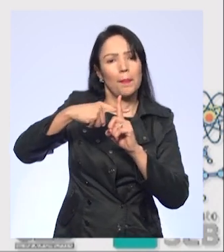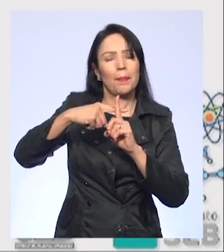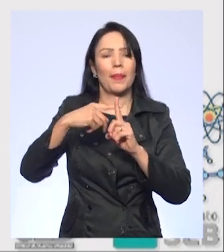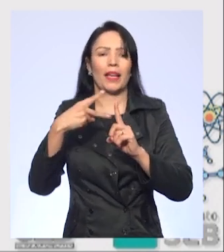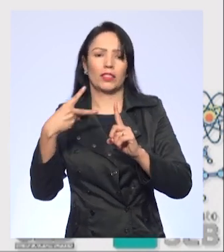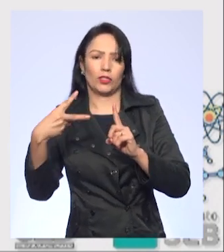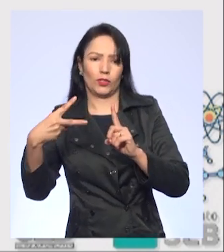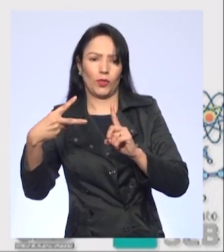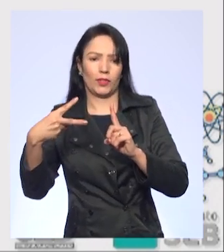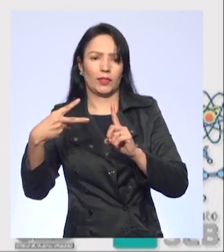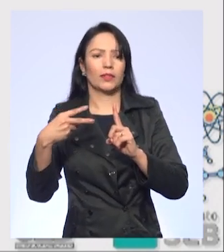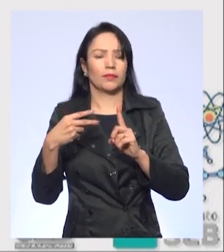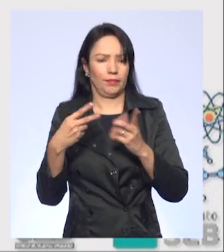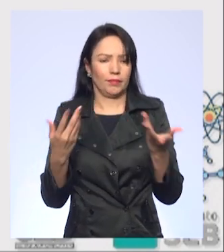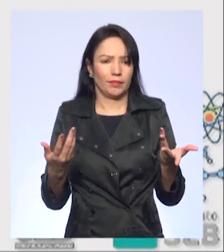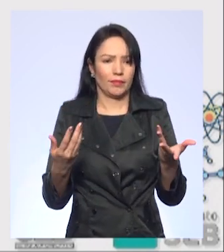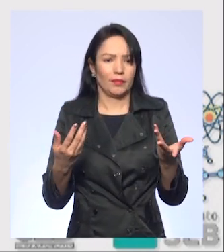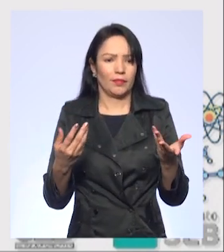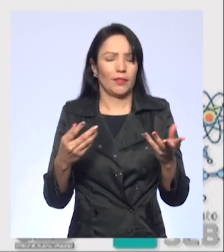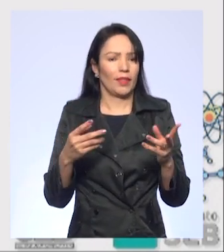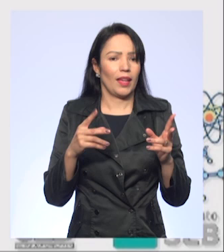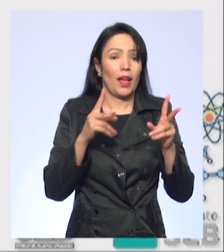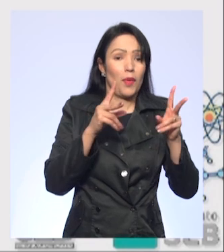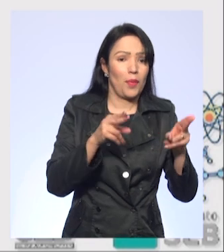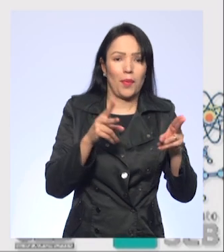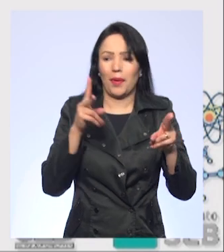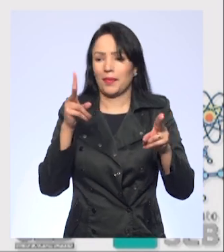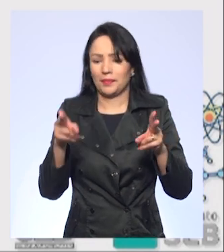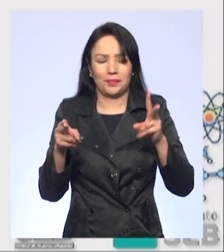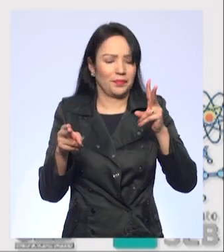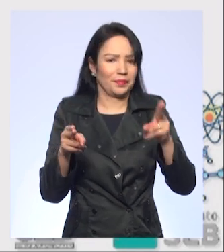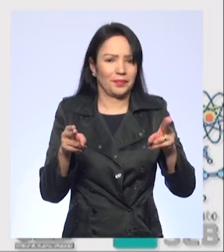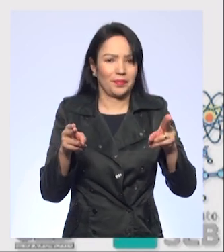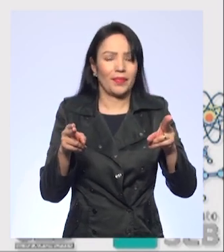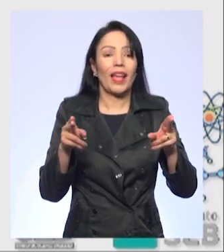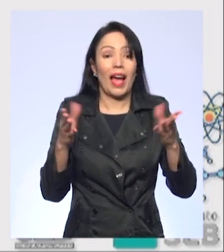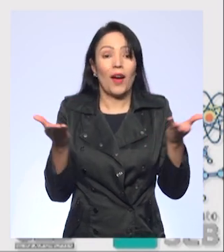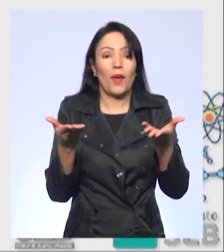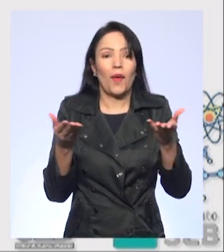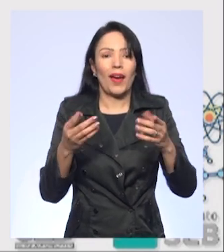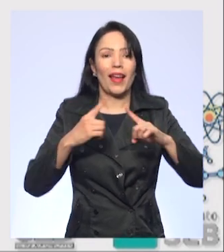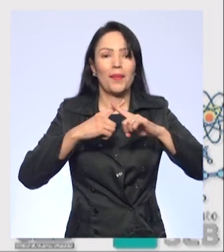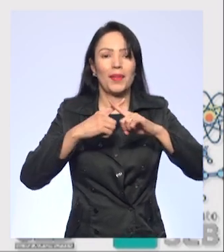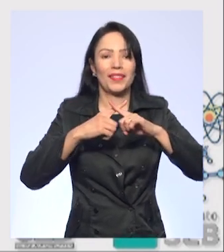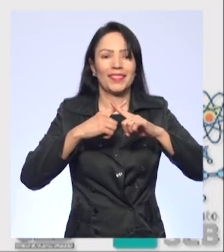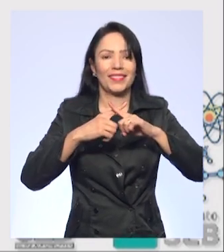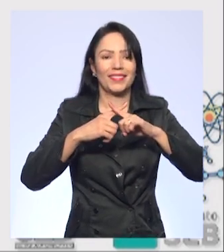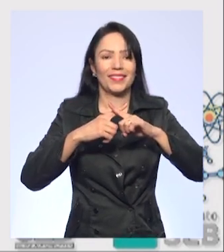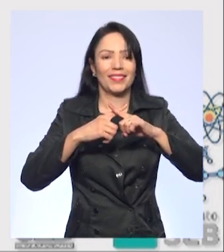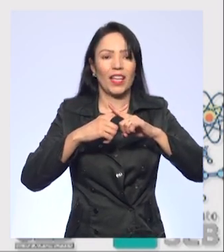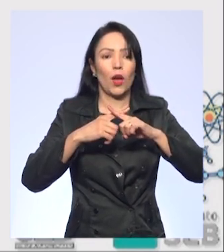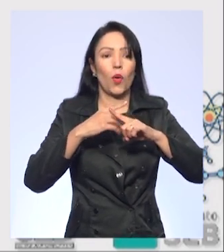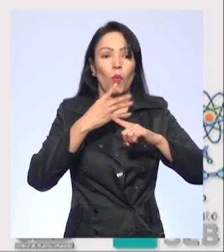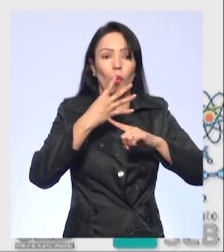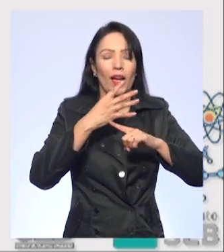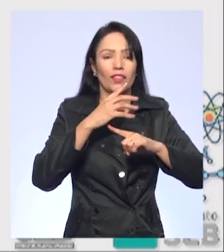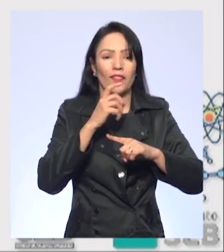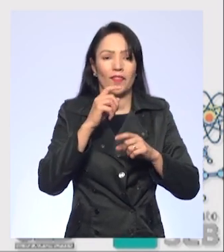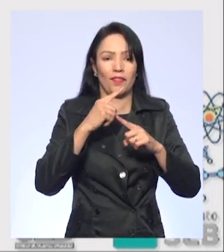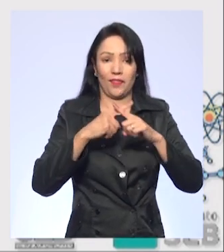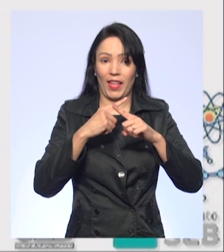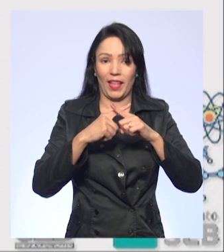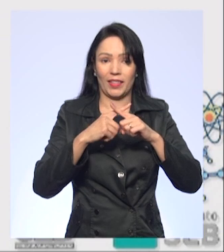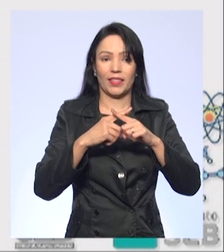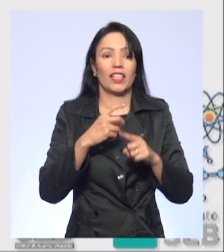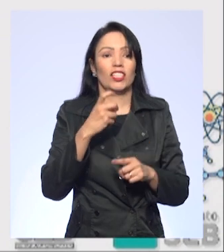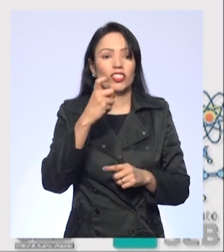o x mais 2. Agora nós vamos multiplicar essa proporção em cruz. 4 vezes x mais 2